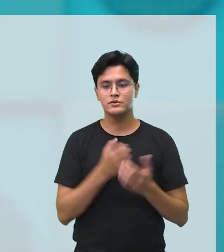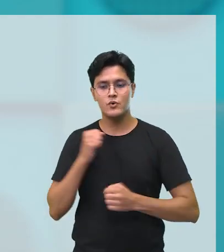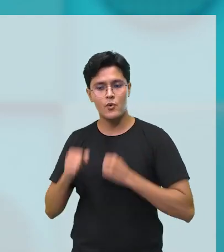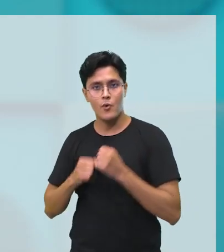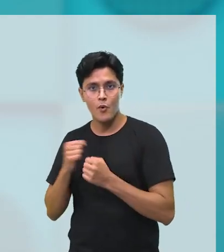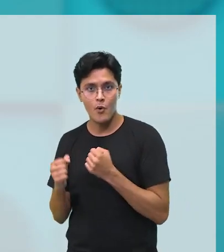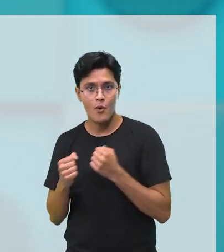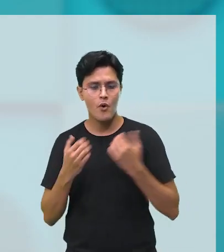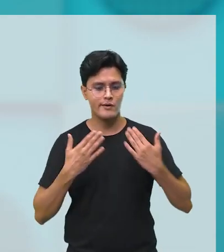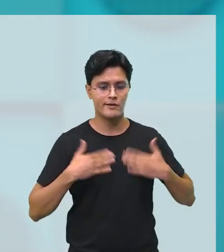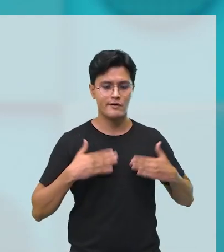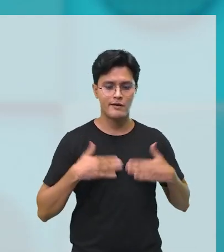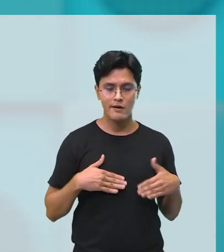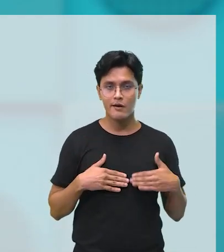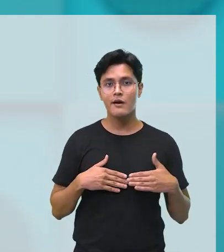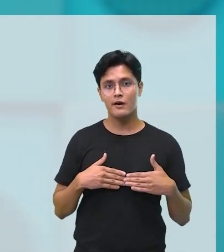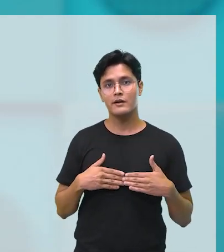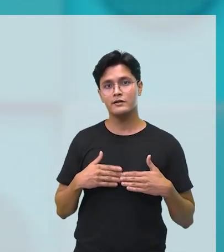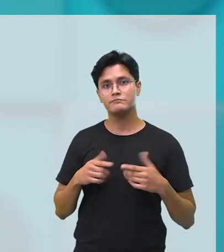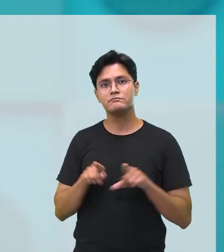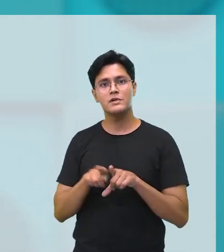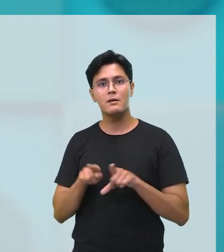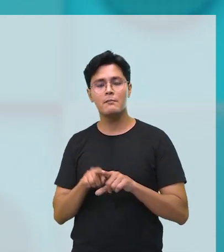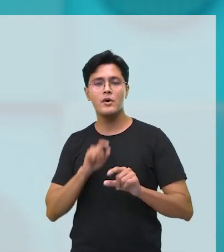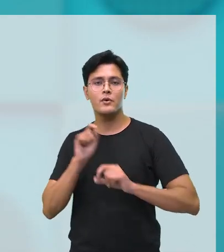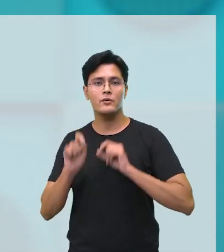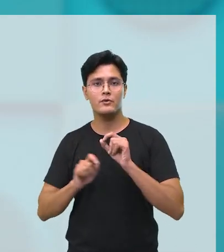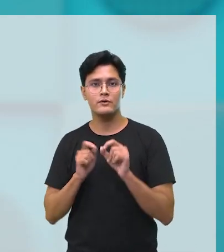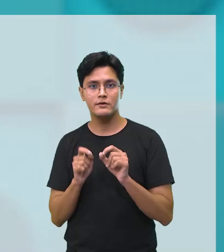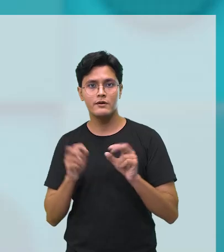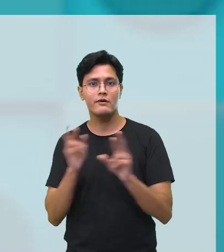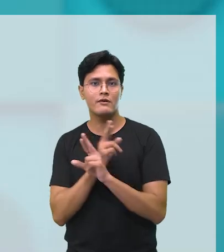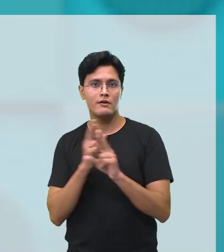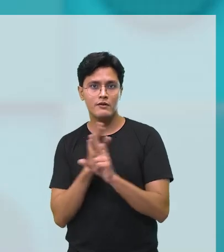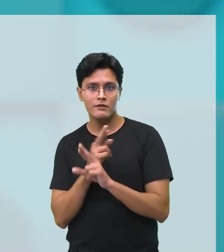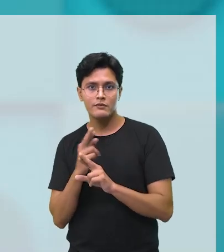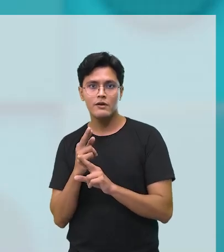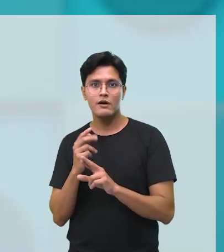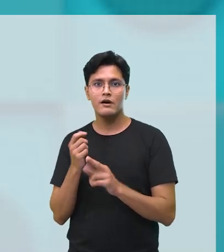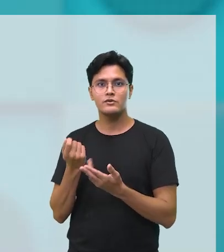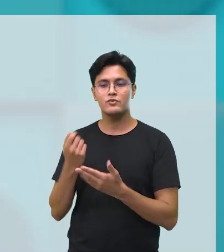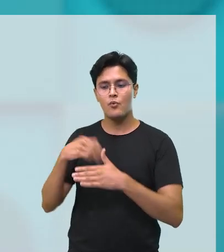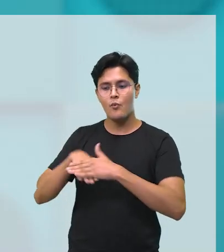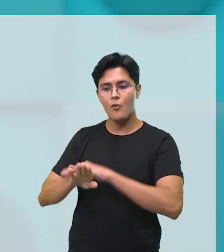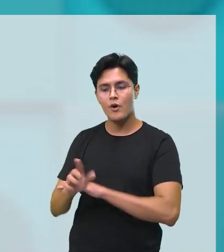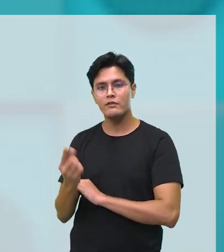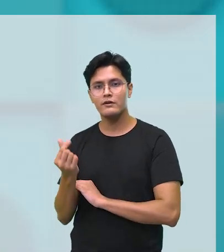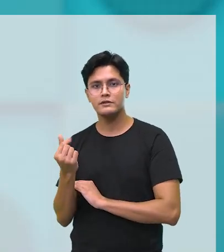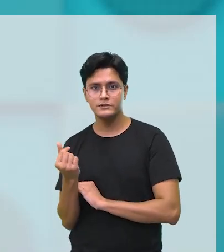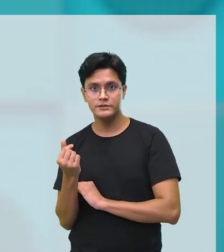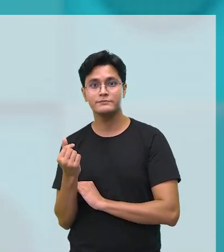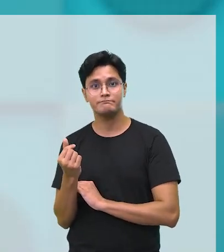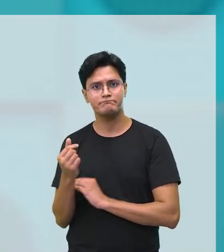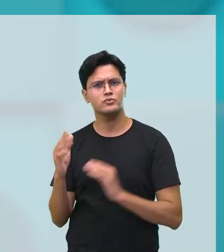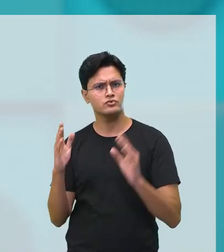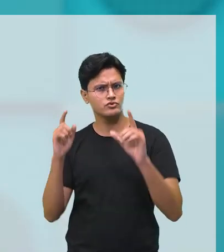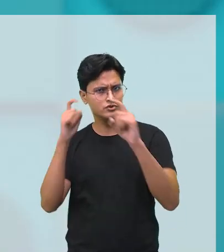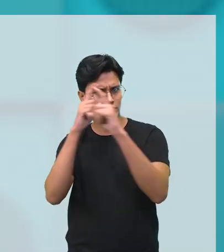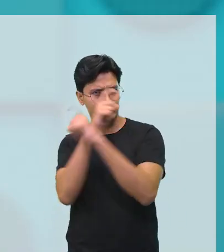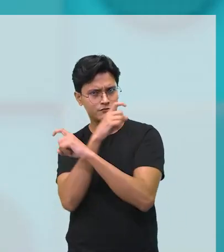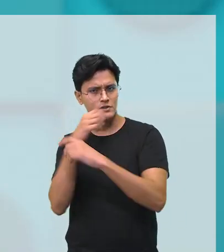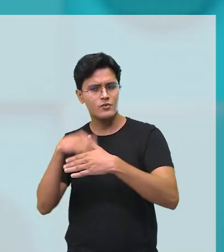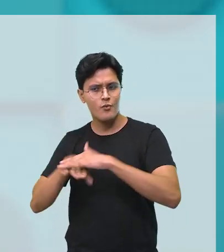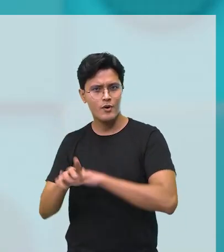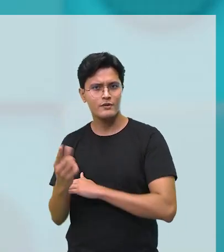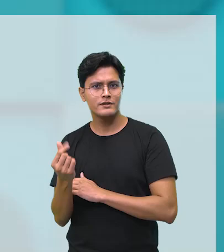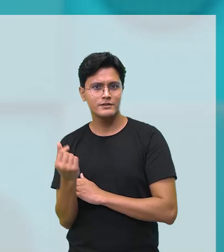corre, se ele fica tranquilo, foca também na questão de guardar dinheiro. Muito difícil, né, guardar dinheiro. Imagina, às vezes o